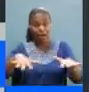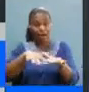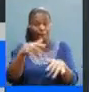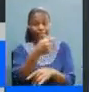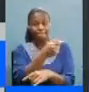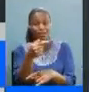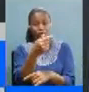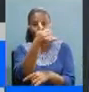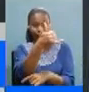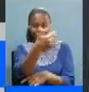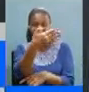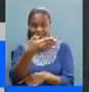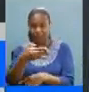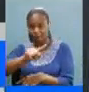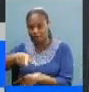menos